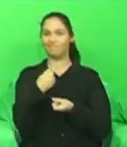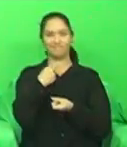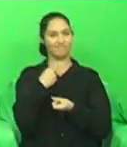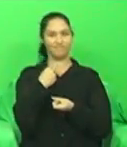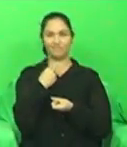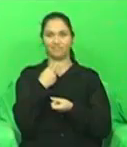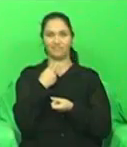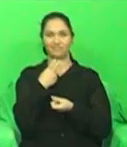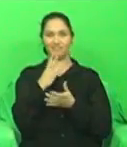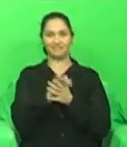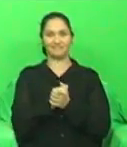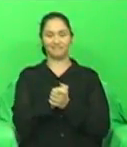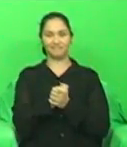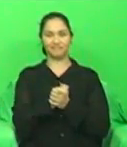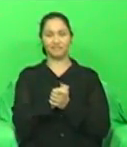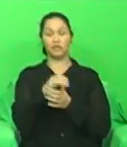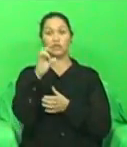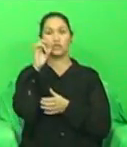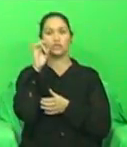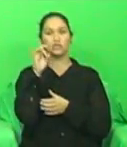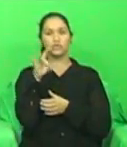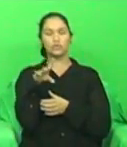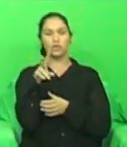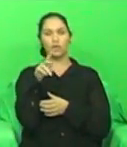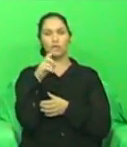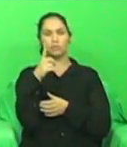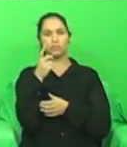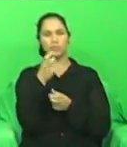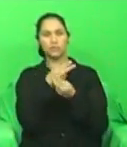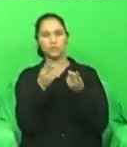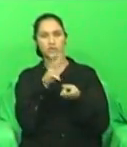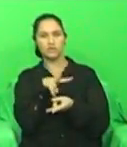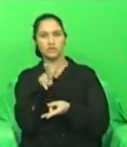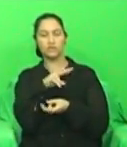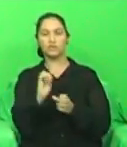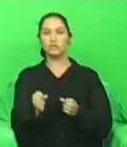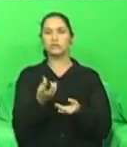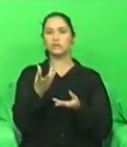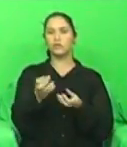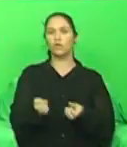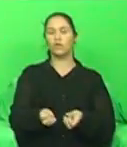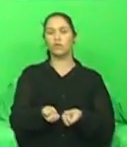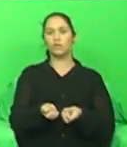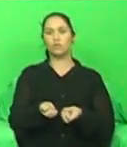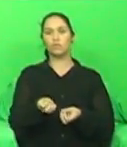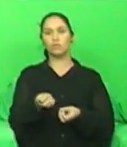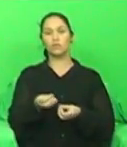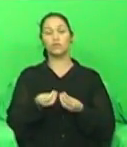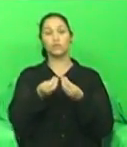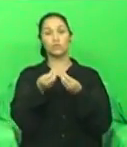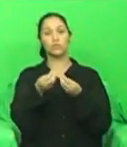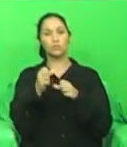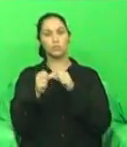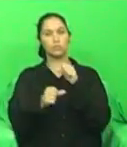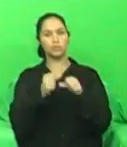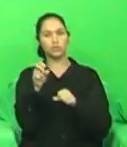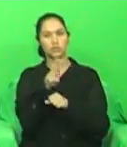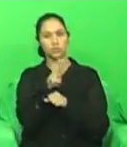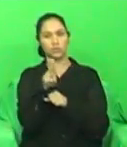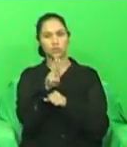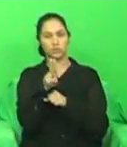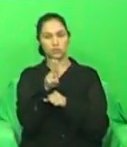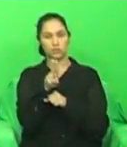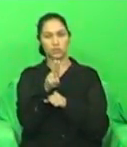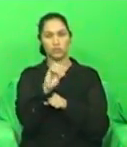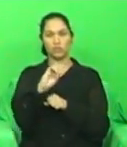um detalhes com deputados e vereadores é na questão de denominação e mudança a necessidade de audiência pública